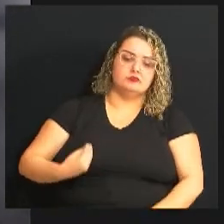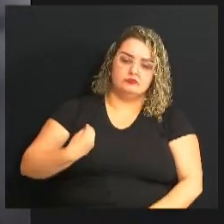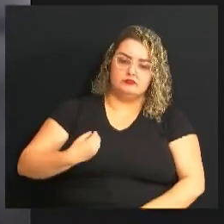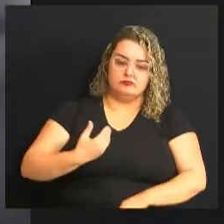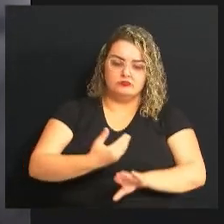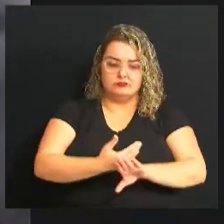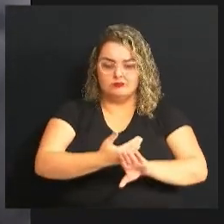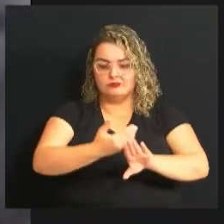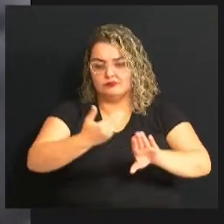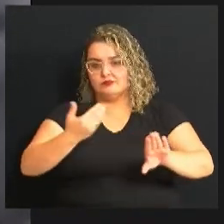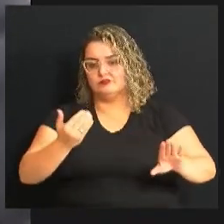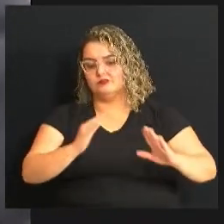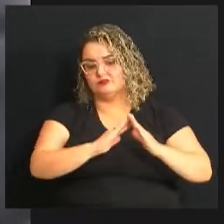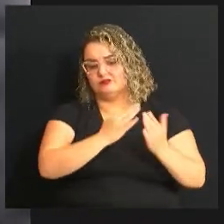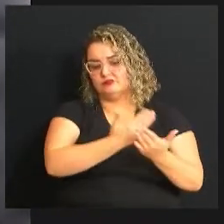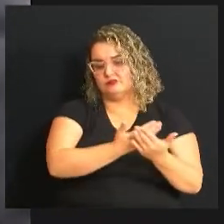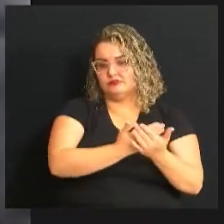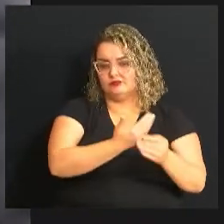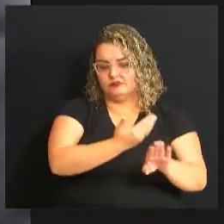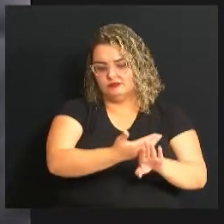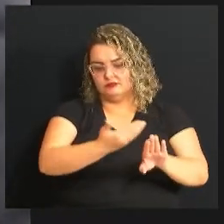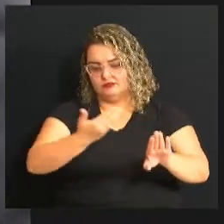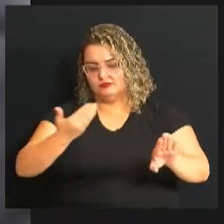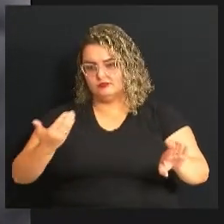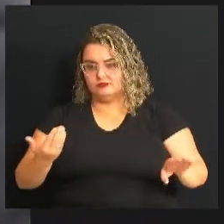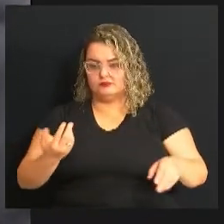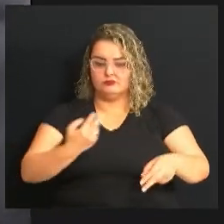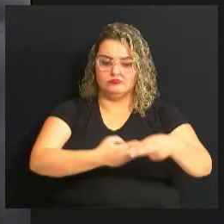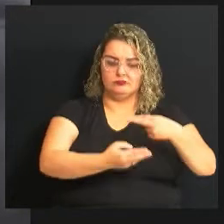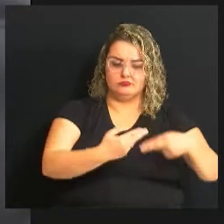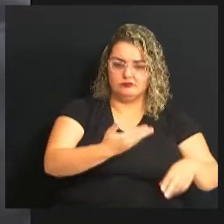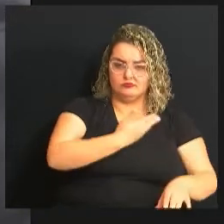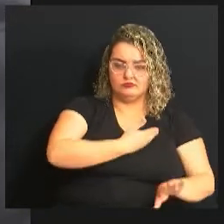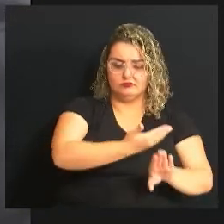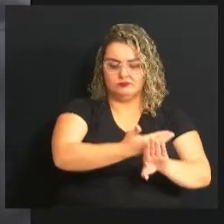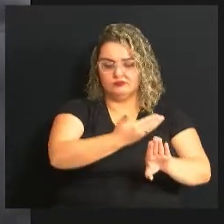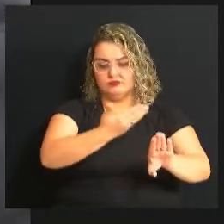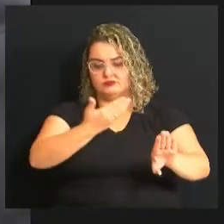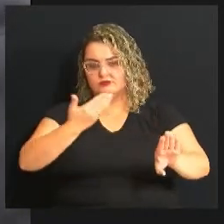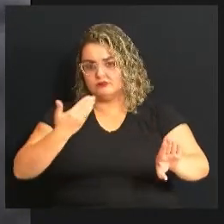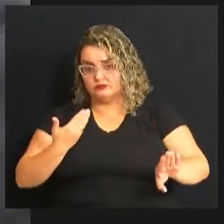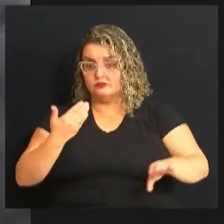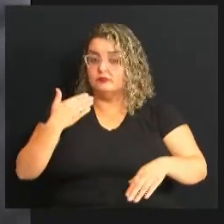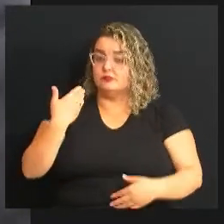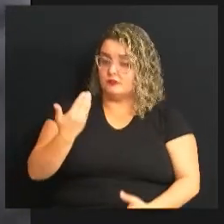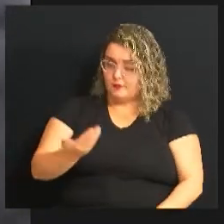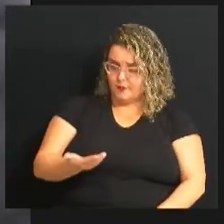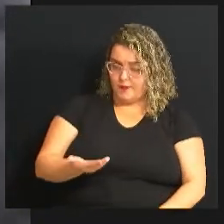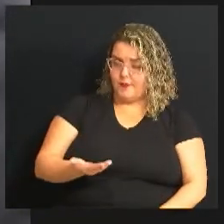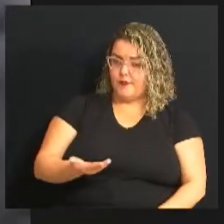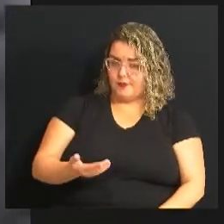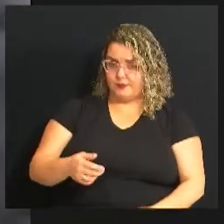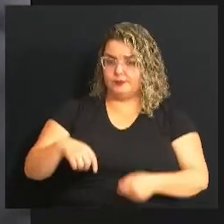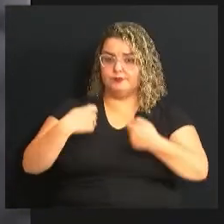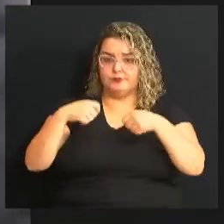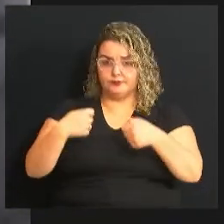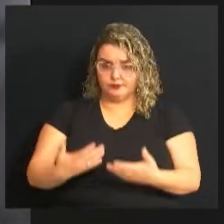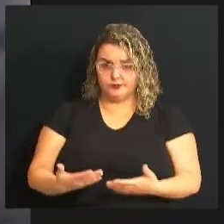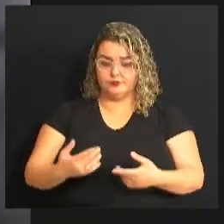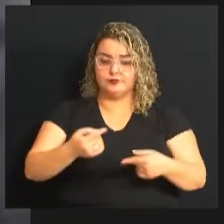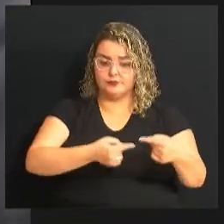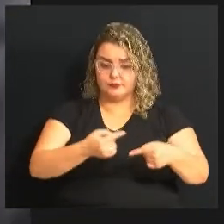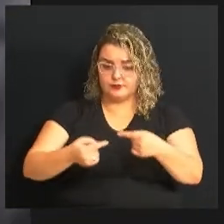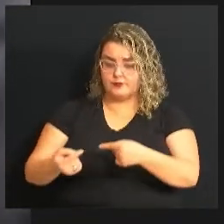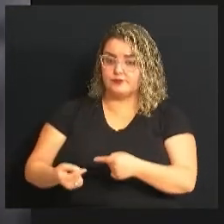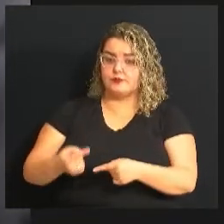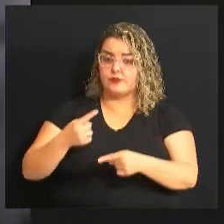da escola, distante do relacionamento com seus colegas, e isso é algo que precisa ser discutido, porque